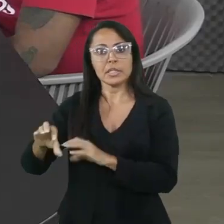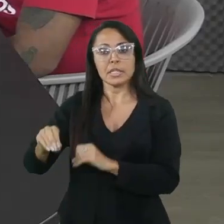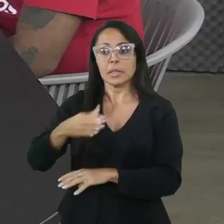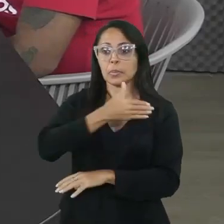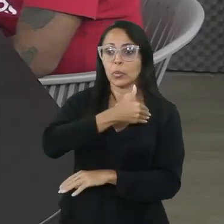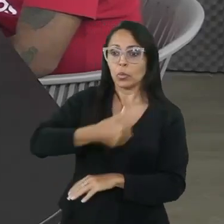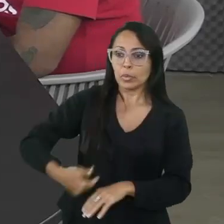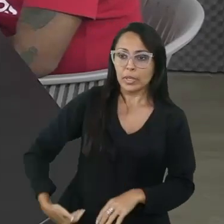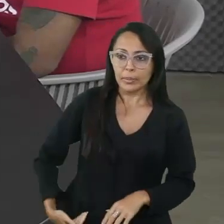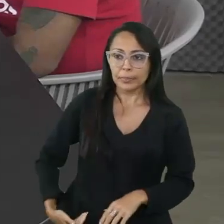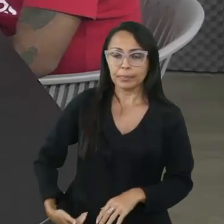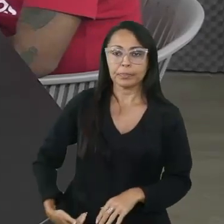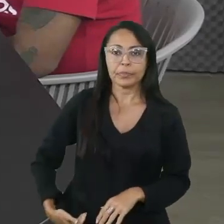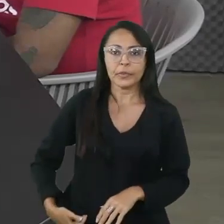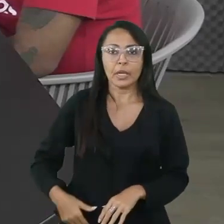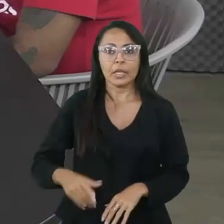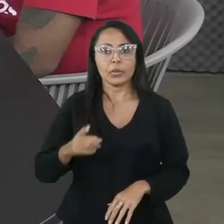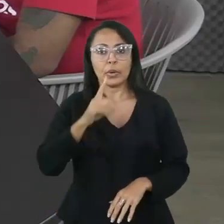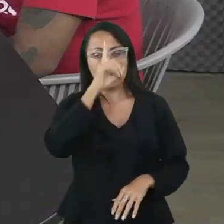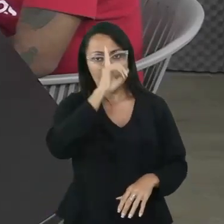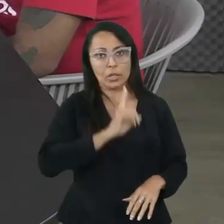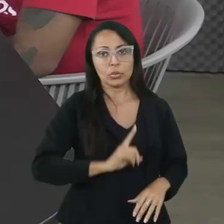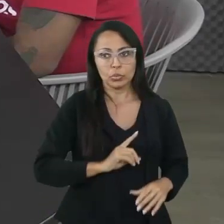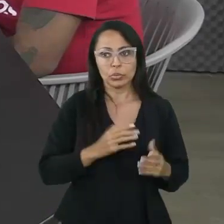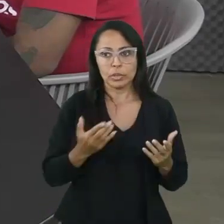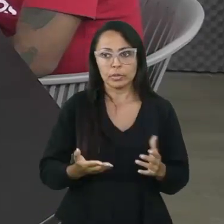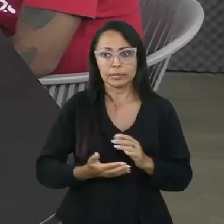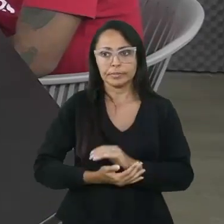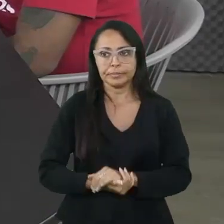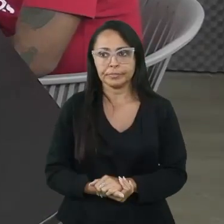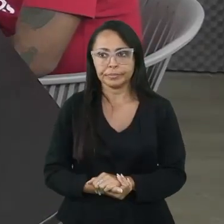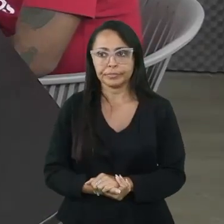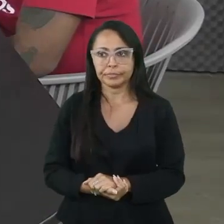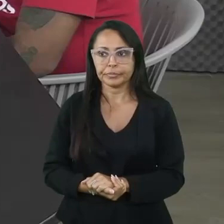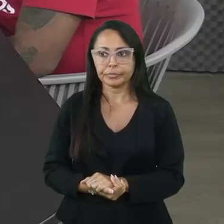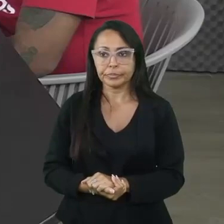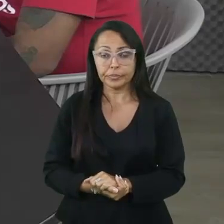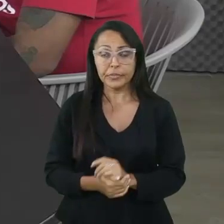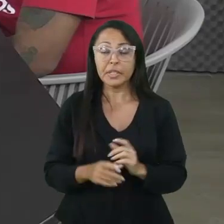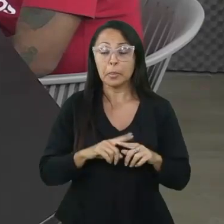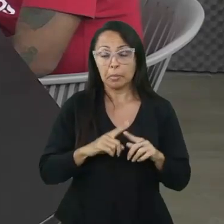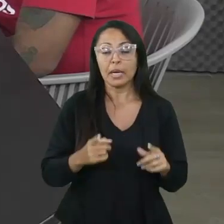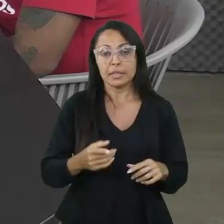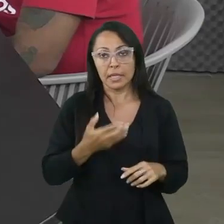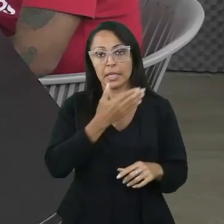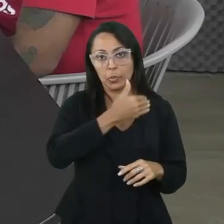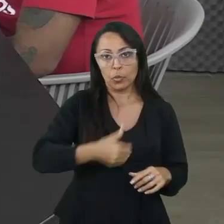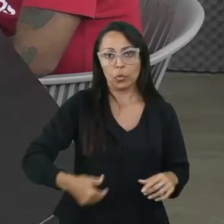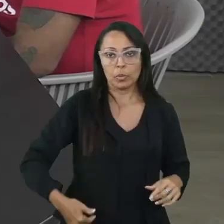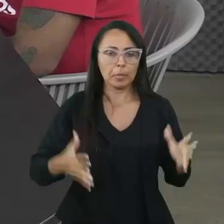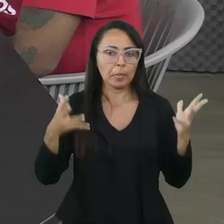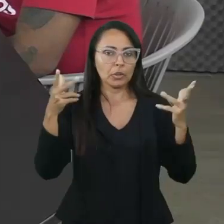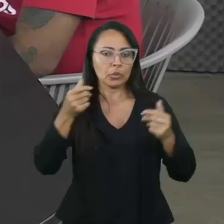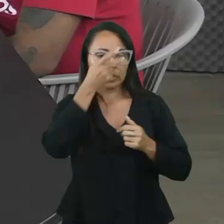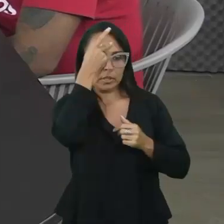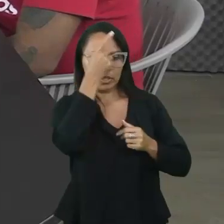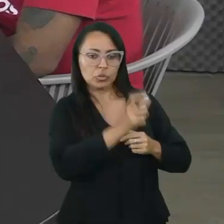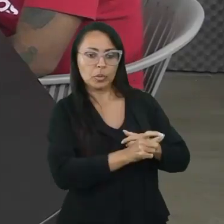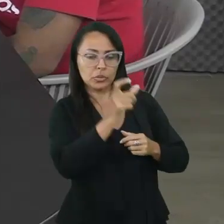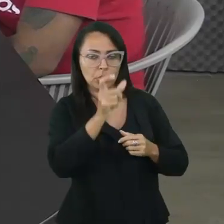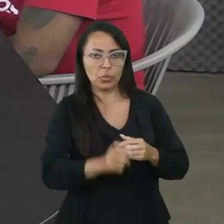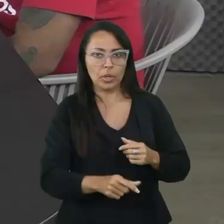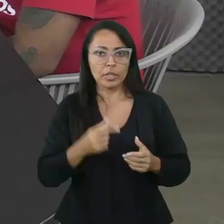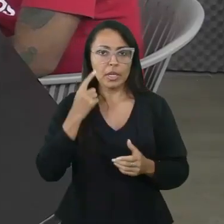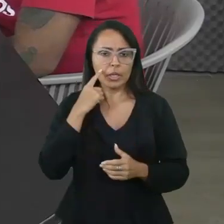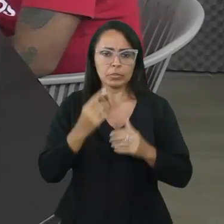ela né? não é gratuita, porque a gente paga por ela e paga caro por Exatamente. ela, né? Mas ela é pública para todas as pessoas. Então, só o fato dela